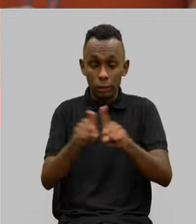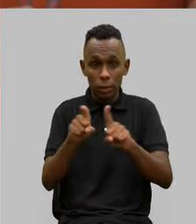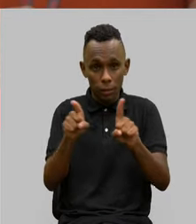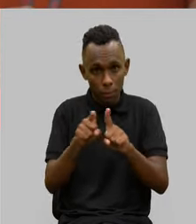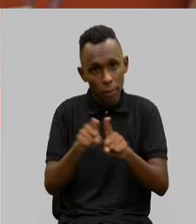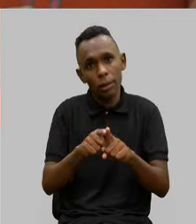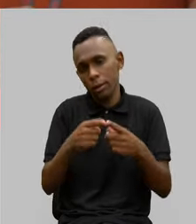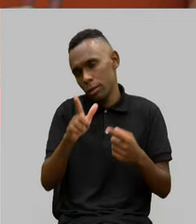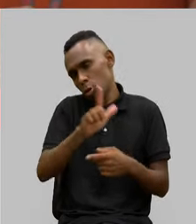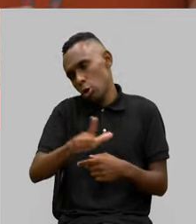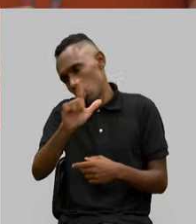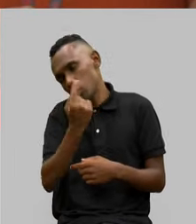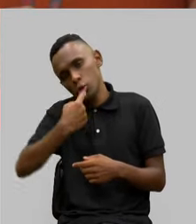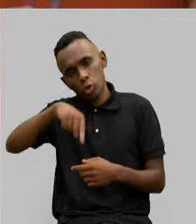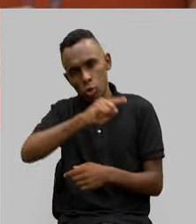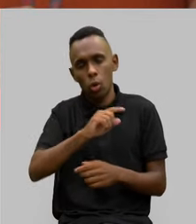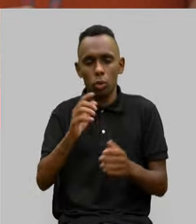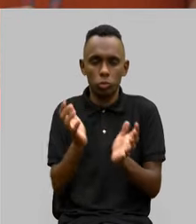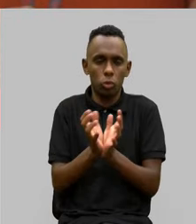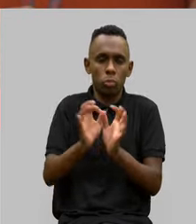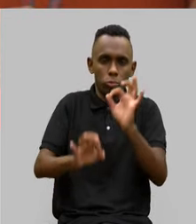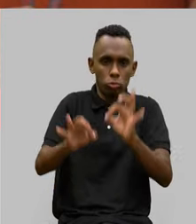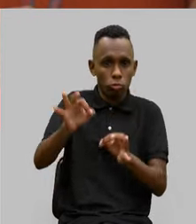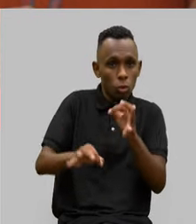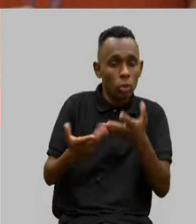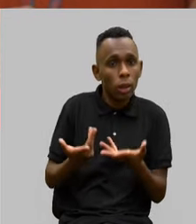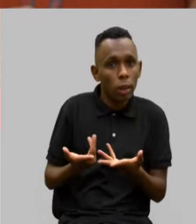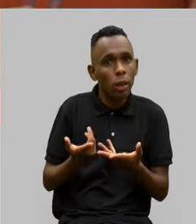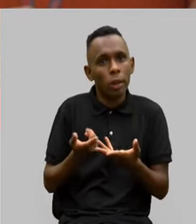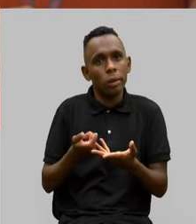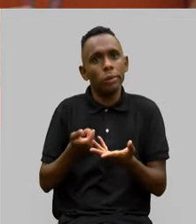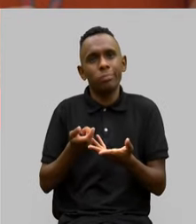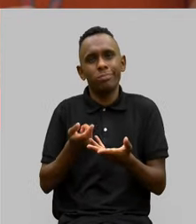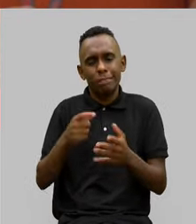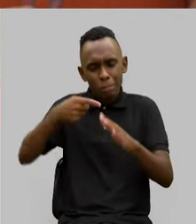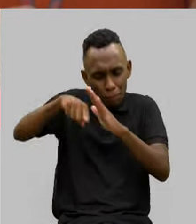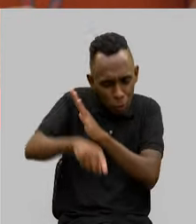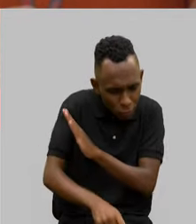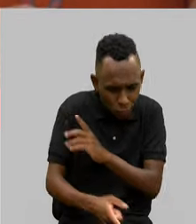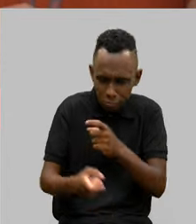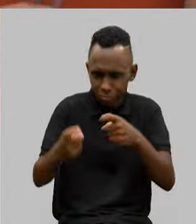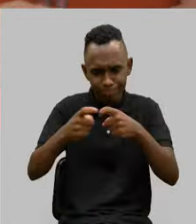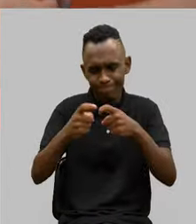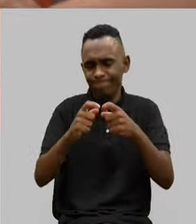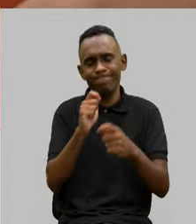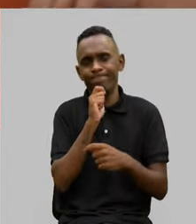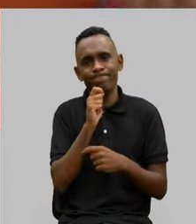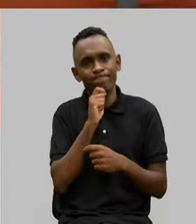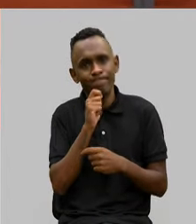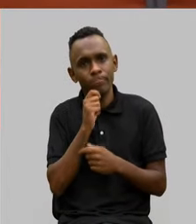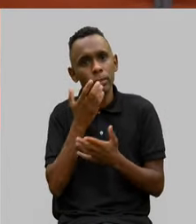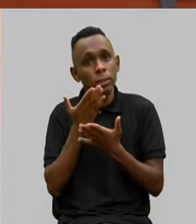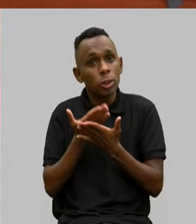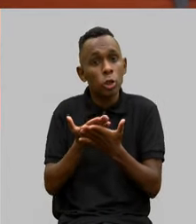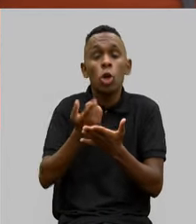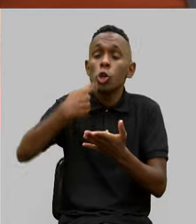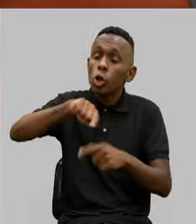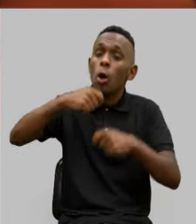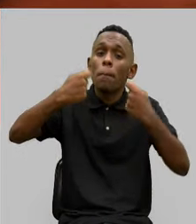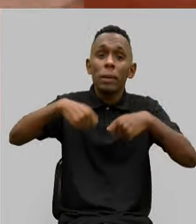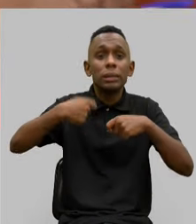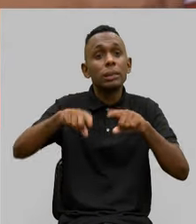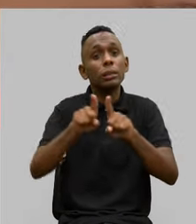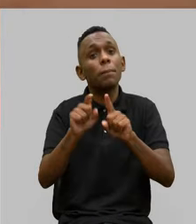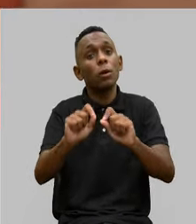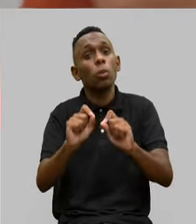como obviamente nós juízes a gente não tem conhecimento profundo da área médica e a gente porque para questões técnicas a gente precisa de